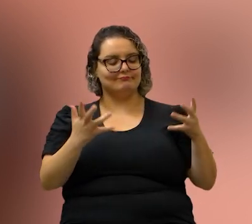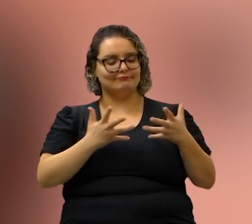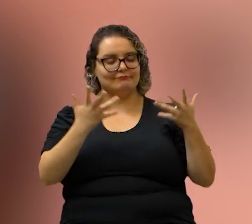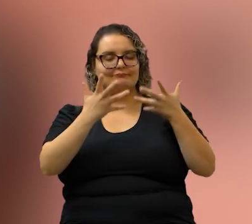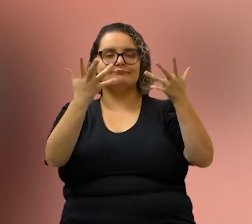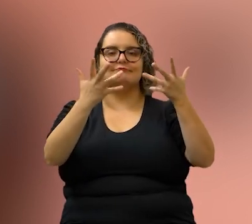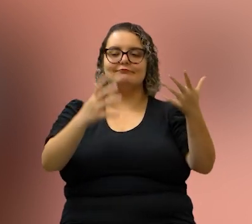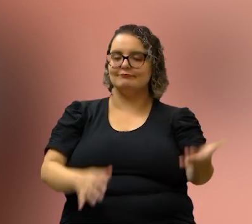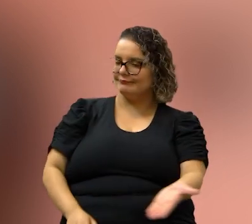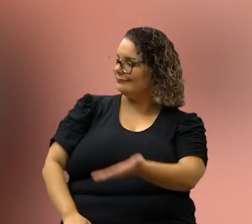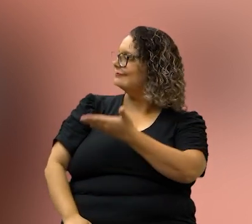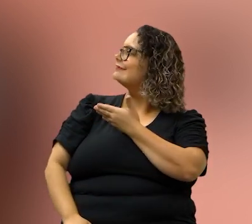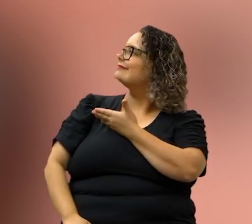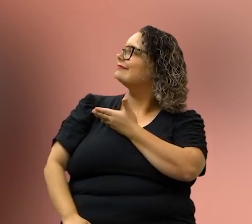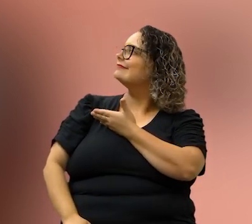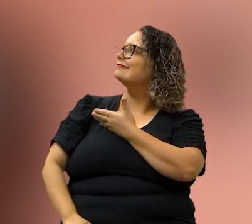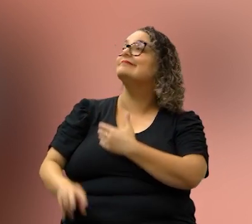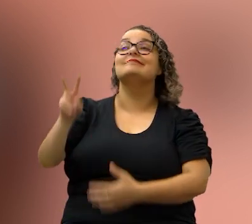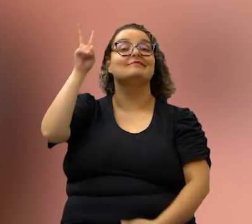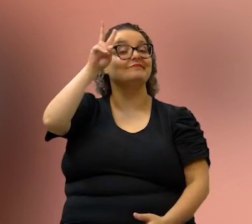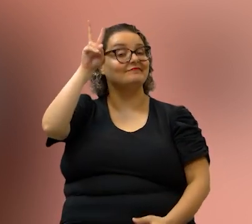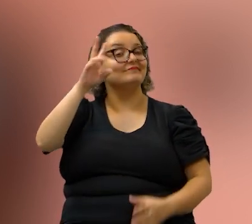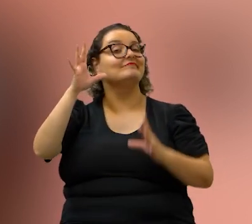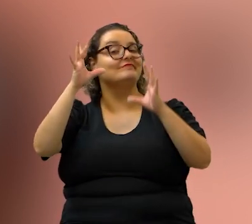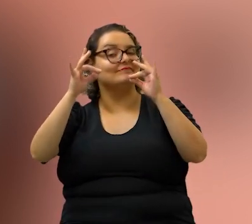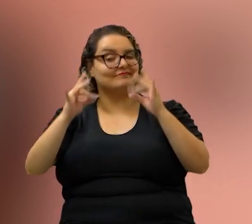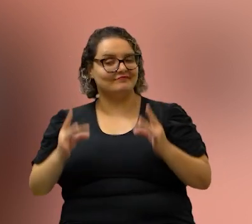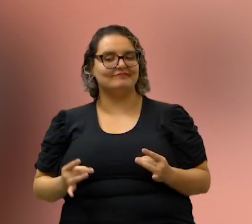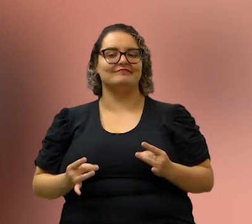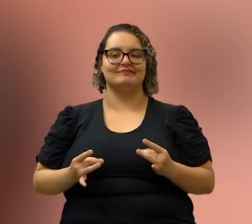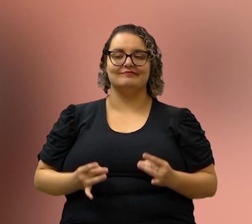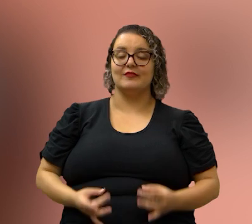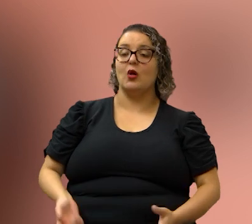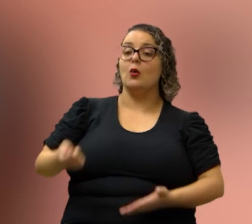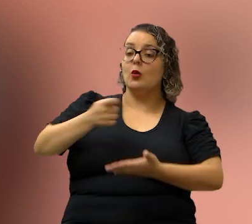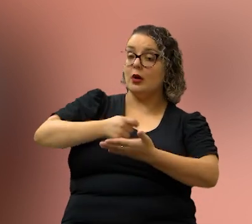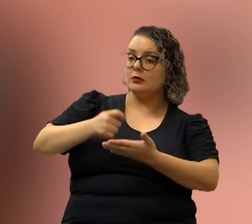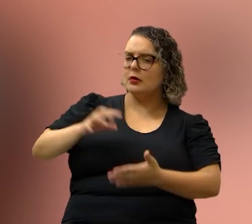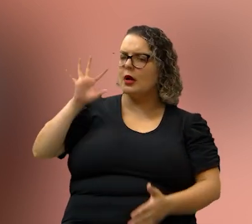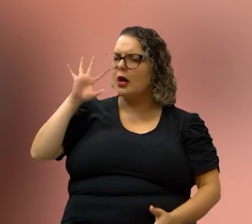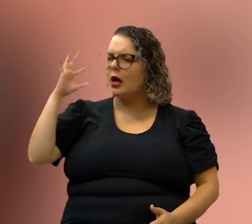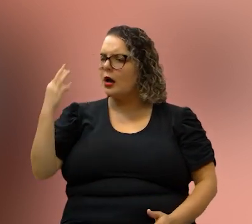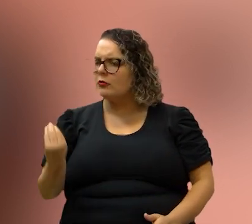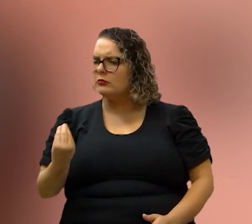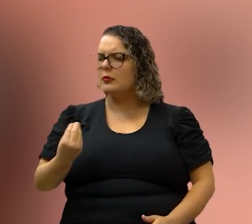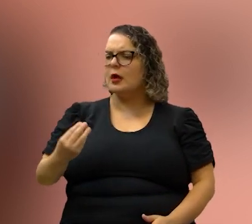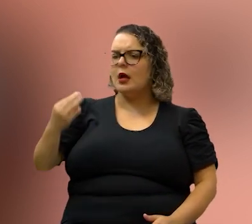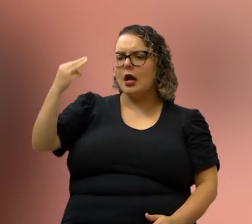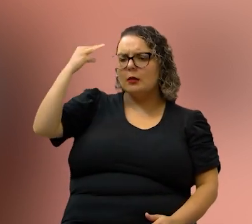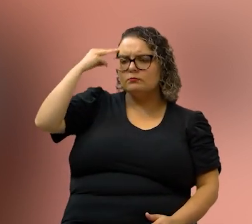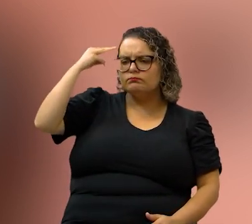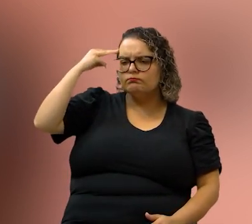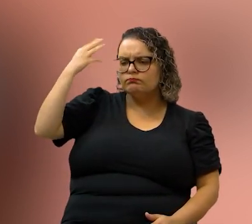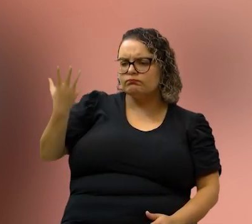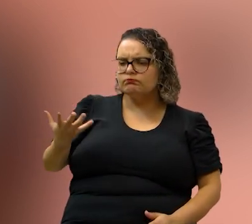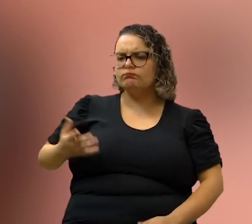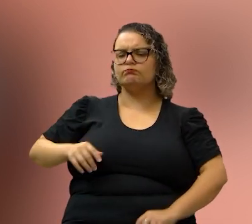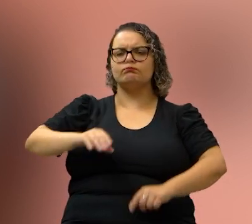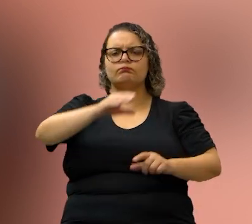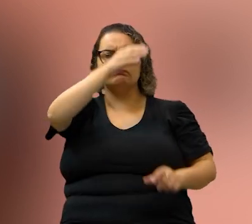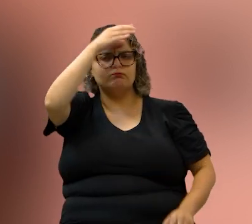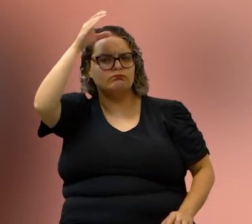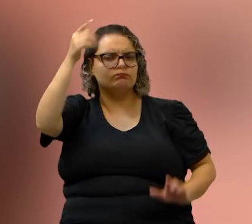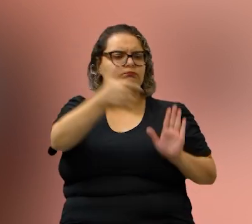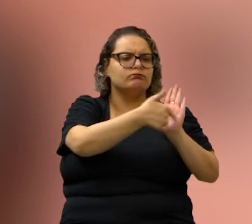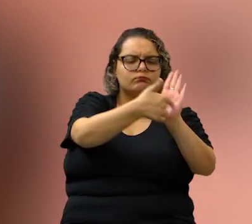o coração. Ao nos presentear com uma história detalhada da Starbucks, o autor compreendeu a mente de seus